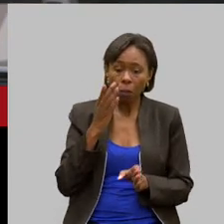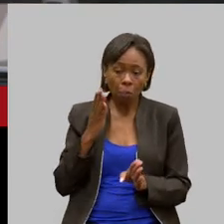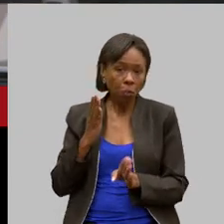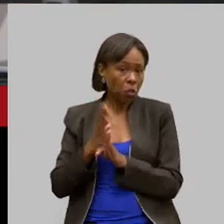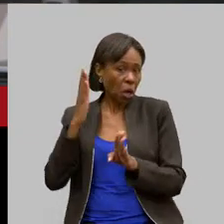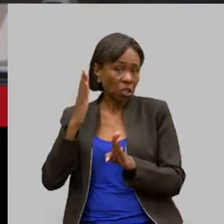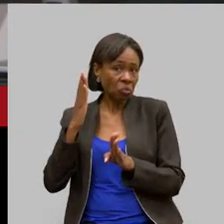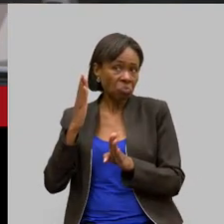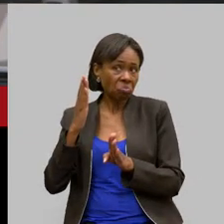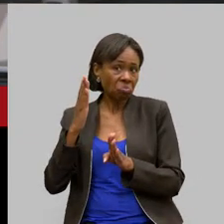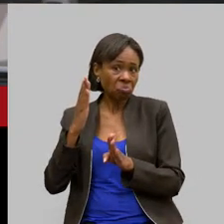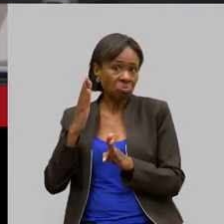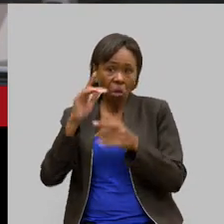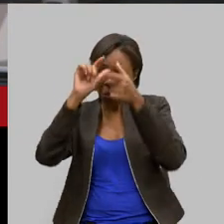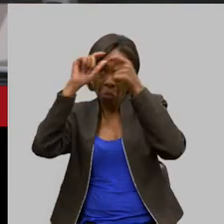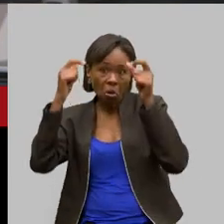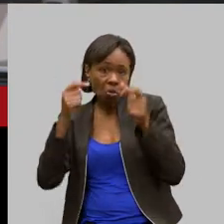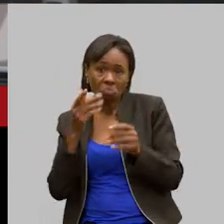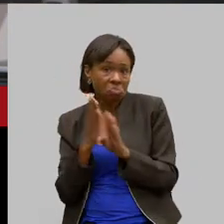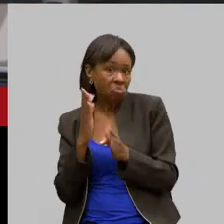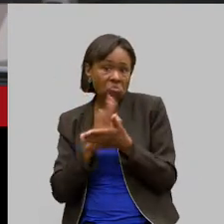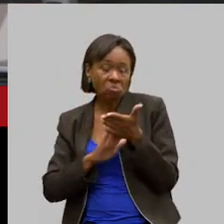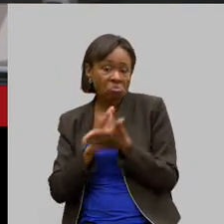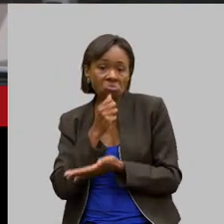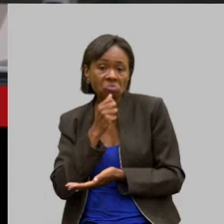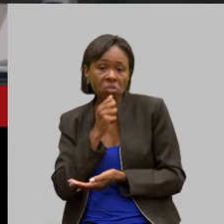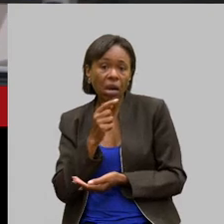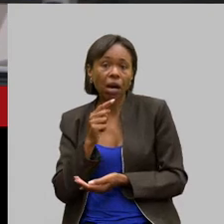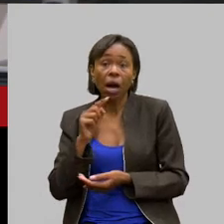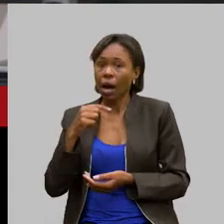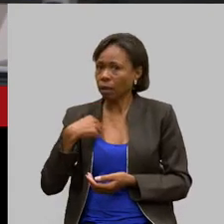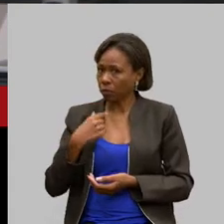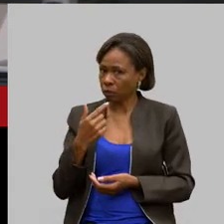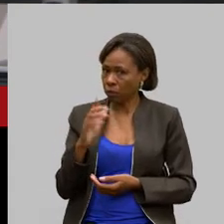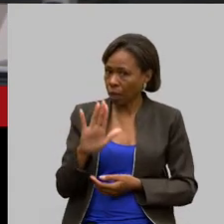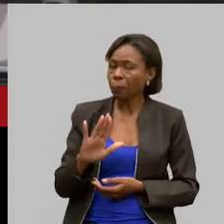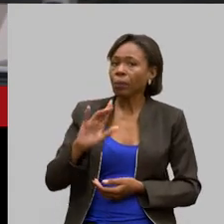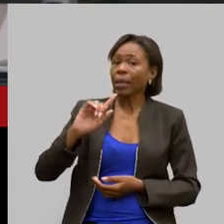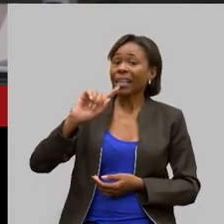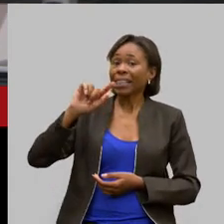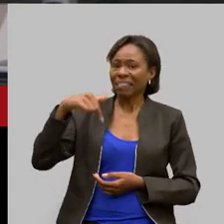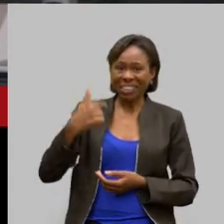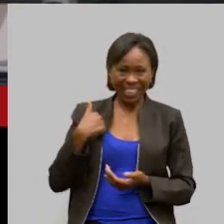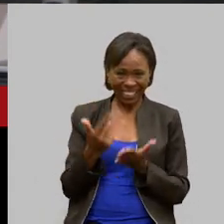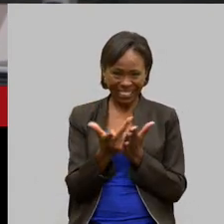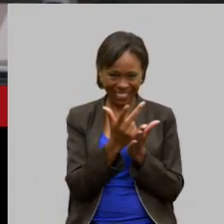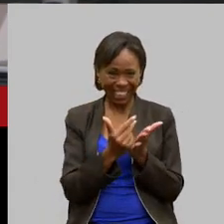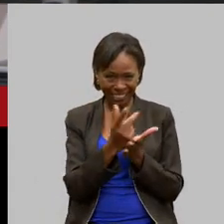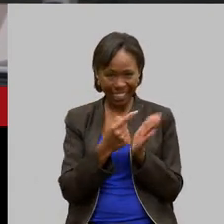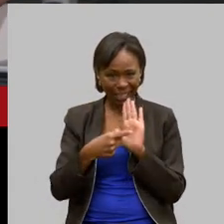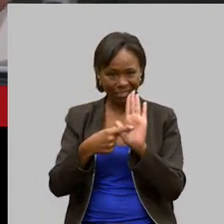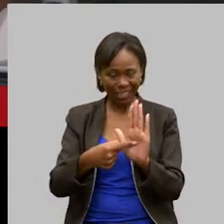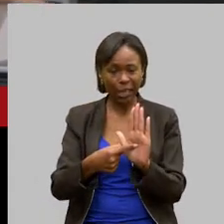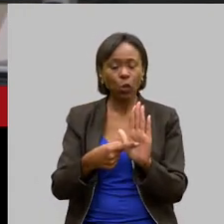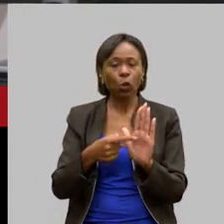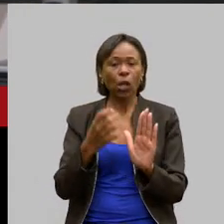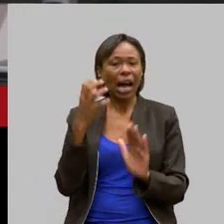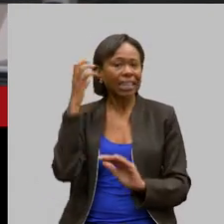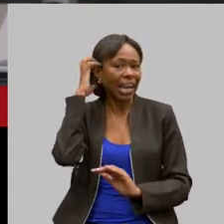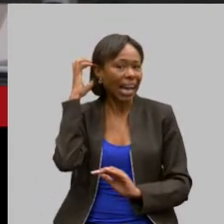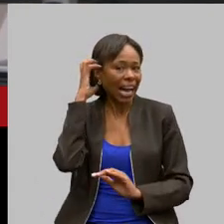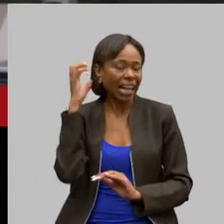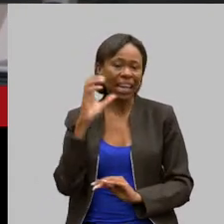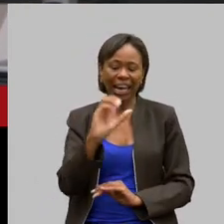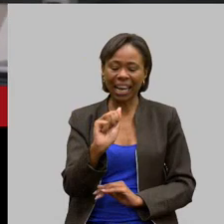aí eu infartei eu fui apresentar essa cidade do tempo no programa Cantão no dia 6 de junho no